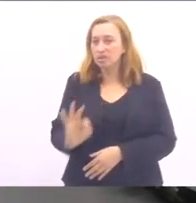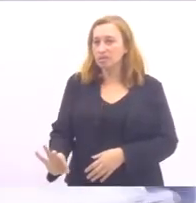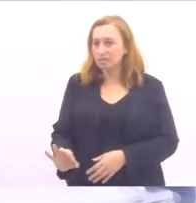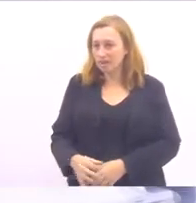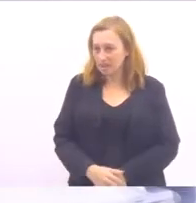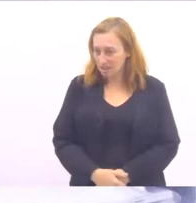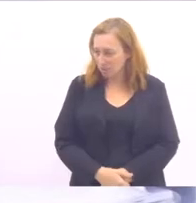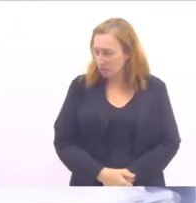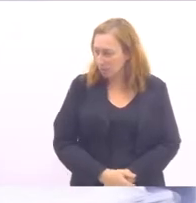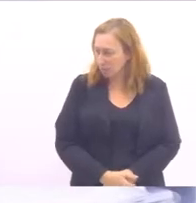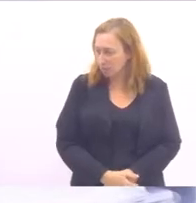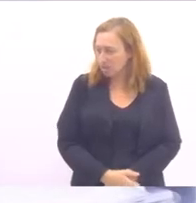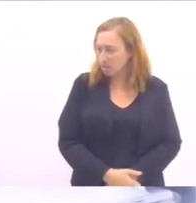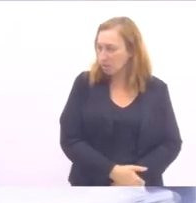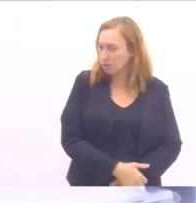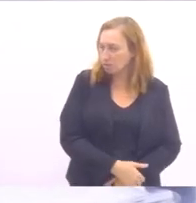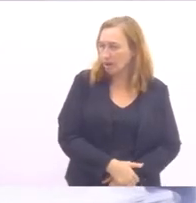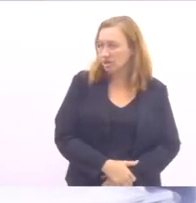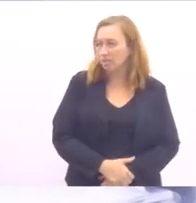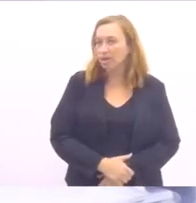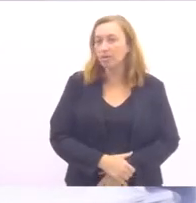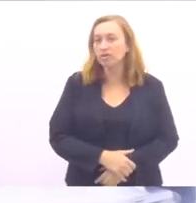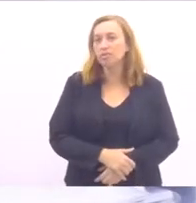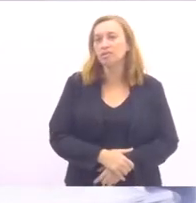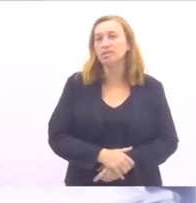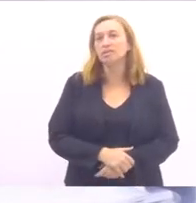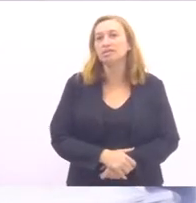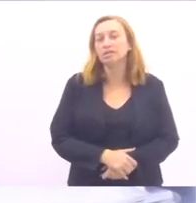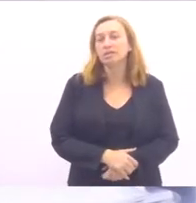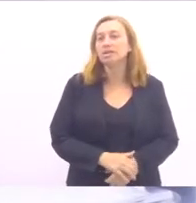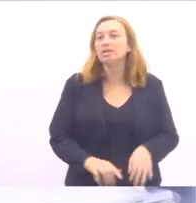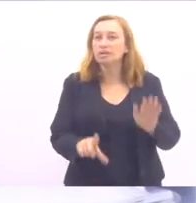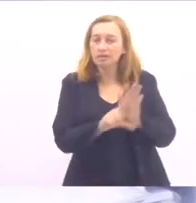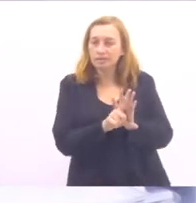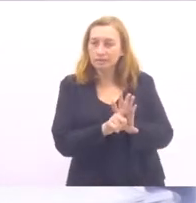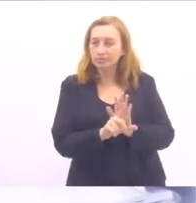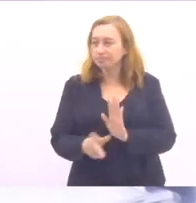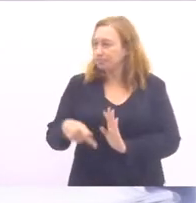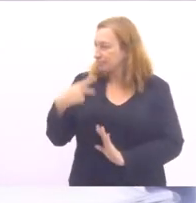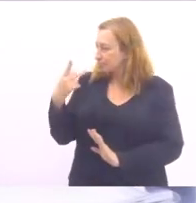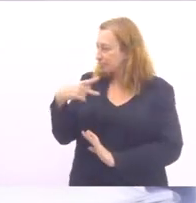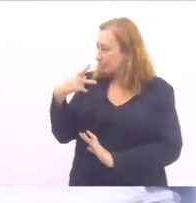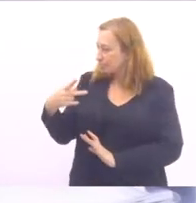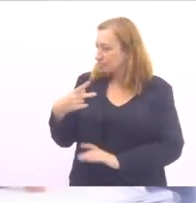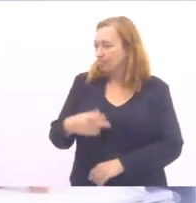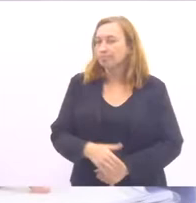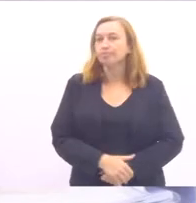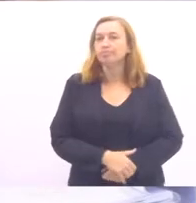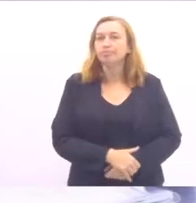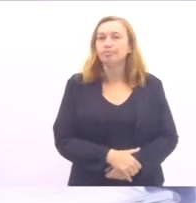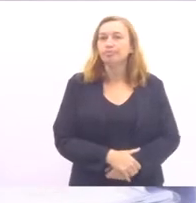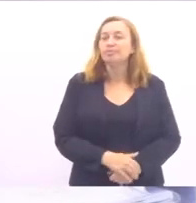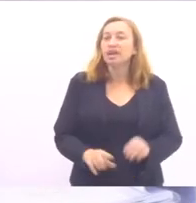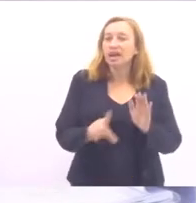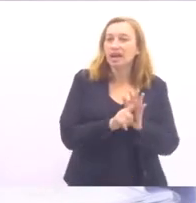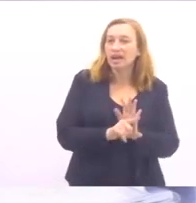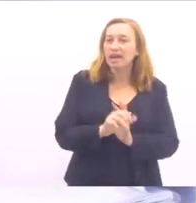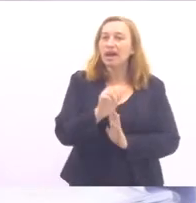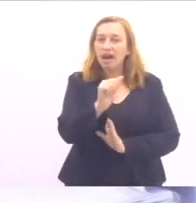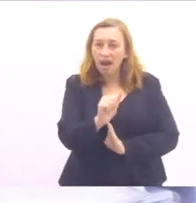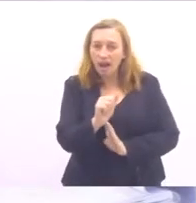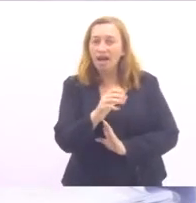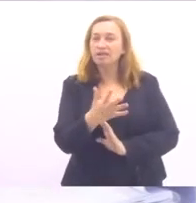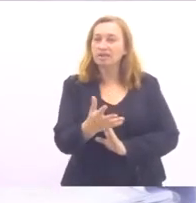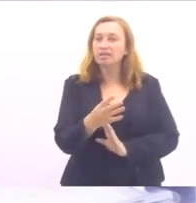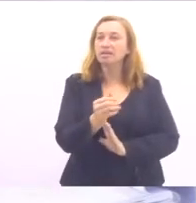Na mesma, eu teria que fazer uma lei dizendo que na lei tal da